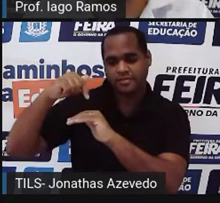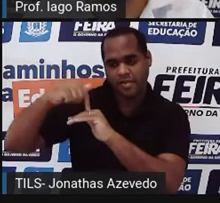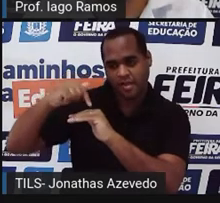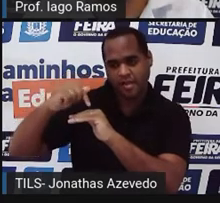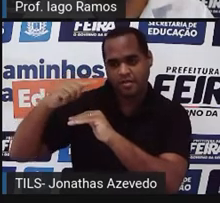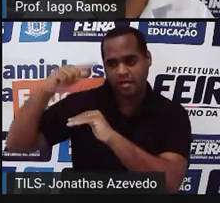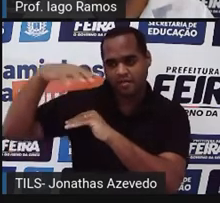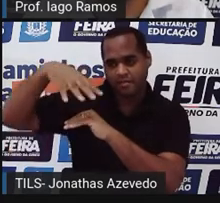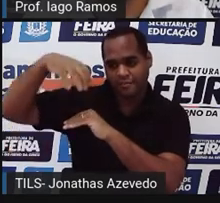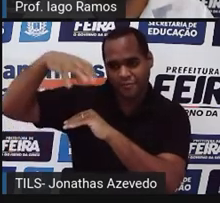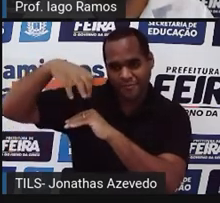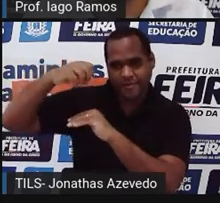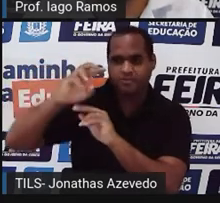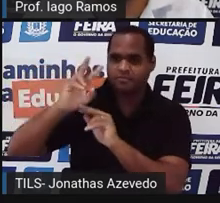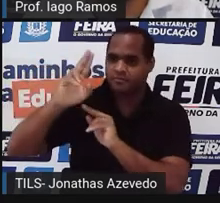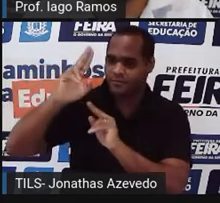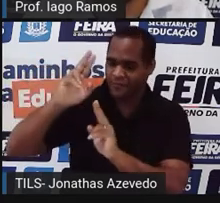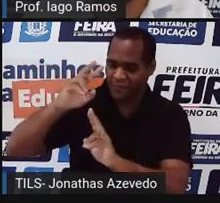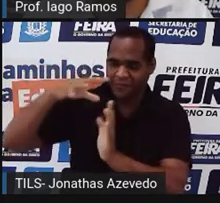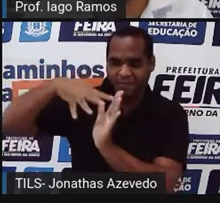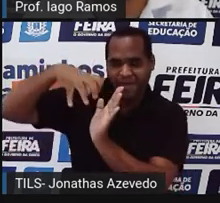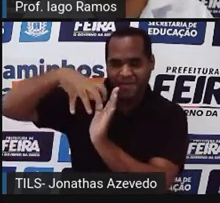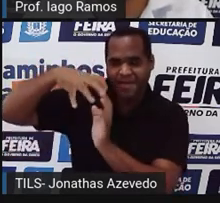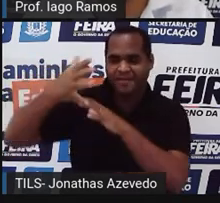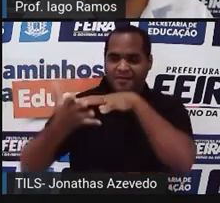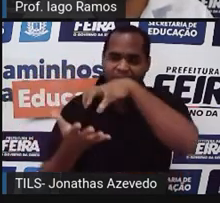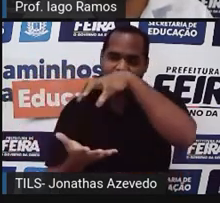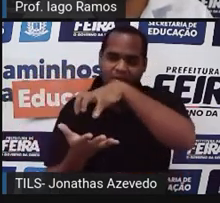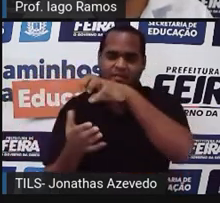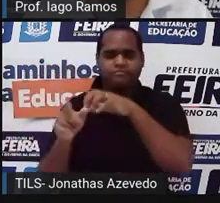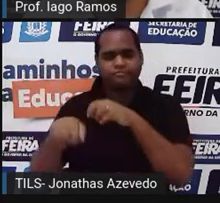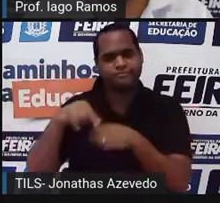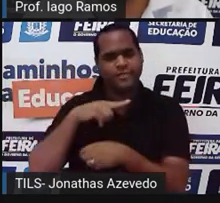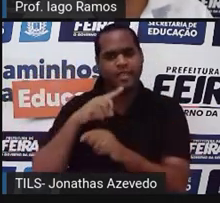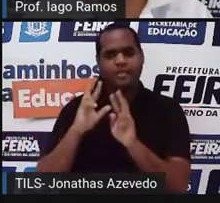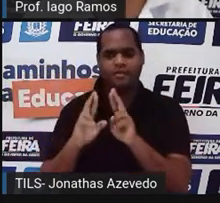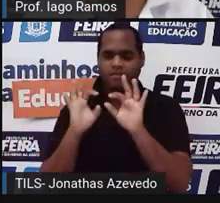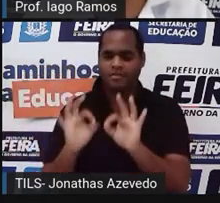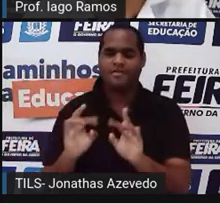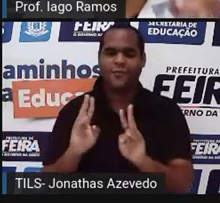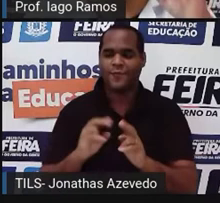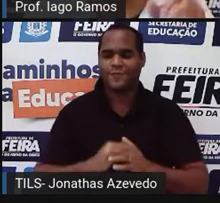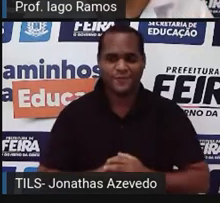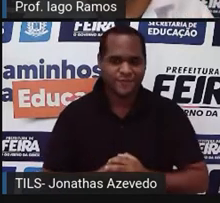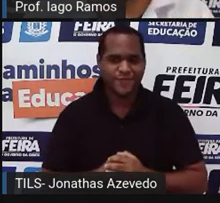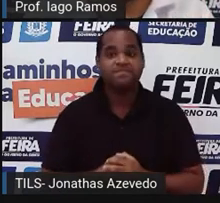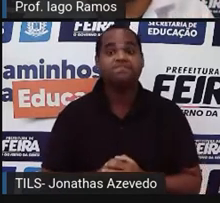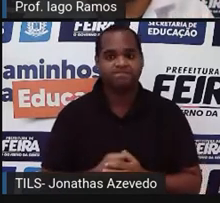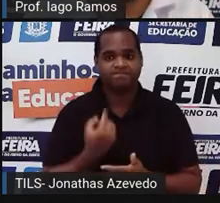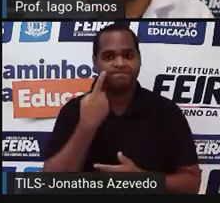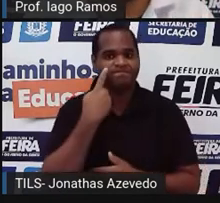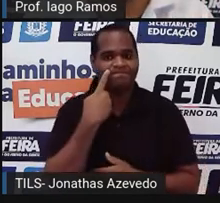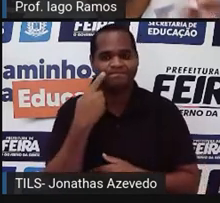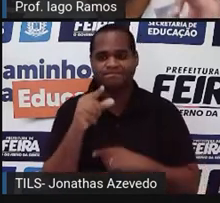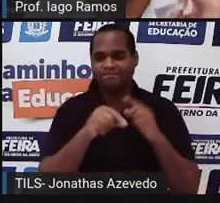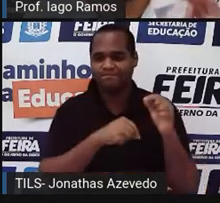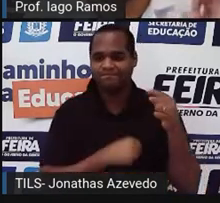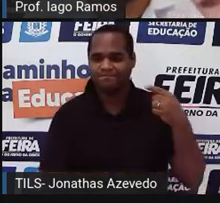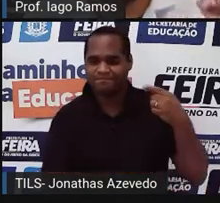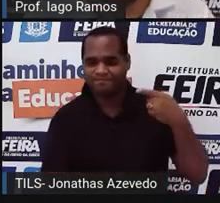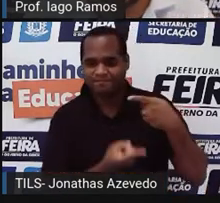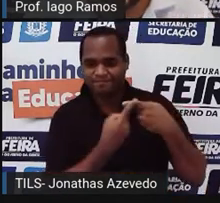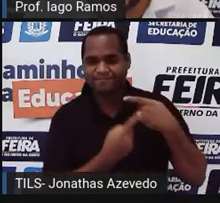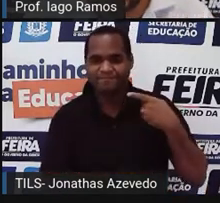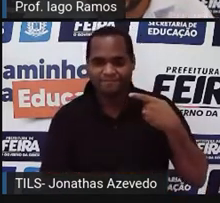figura de cima, tá? A figura de baixo refletida é a figura de cima, tá bom? Nessa primeira opção, a gente